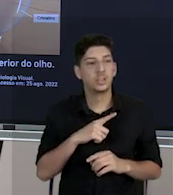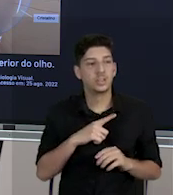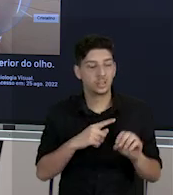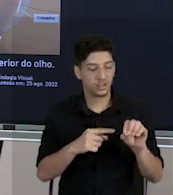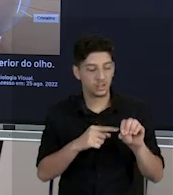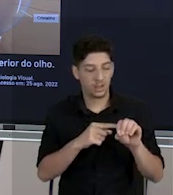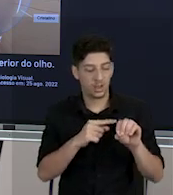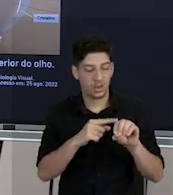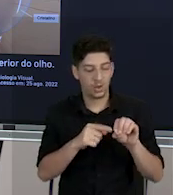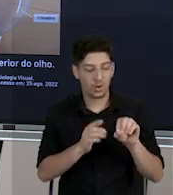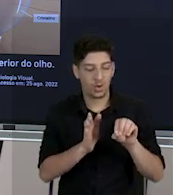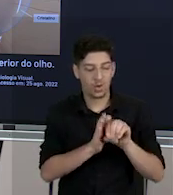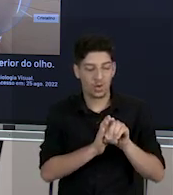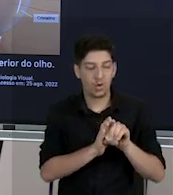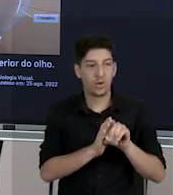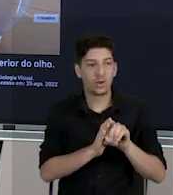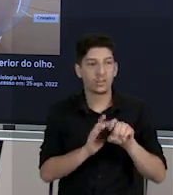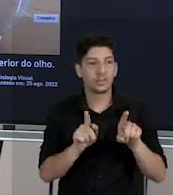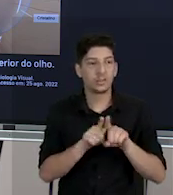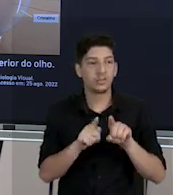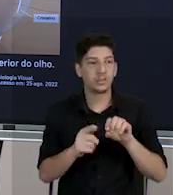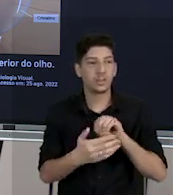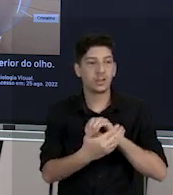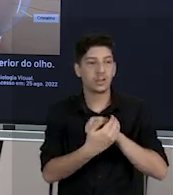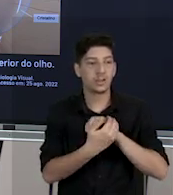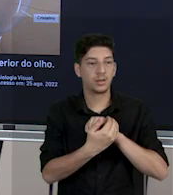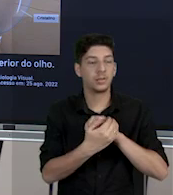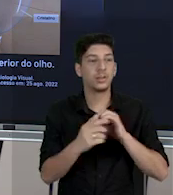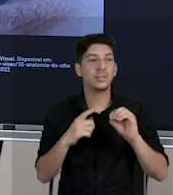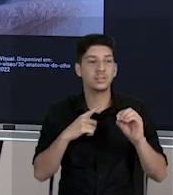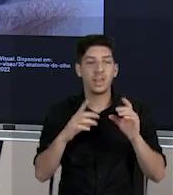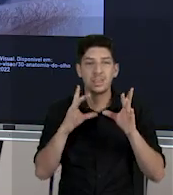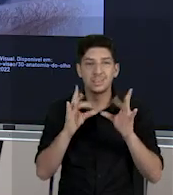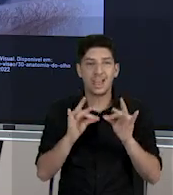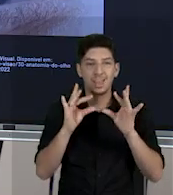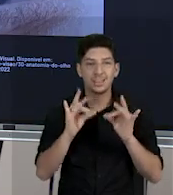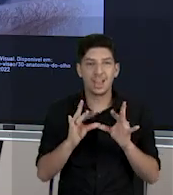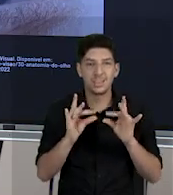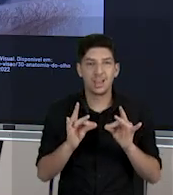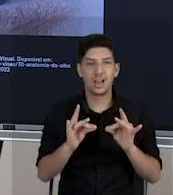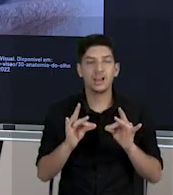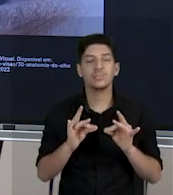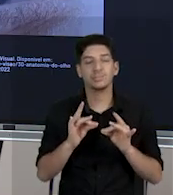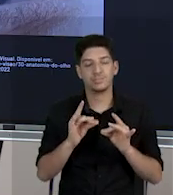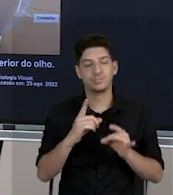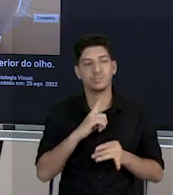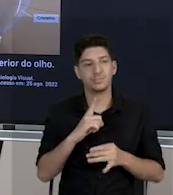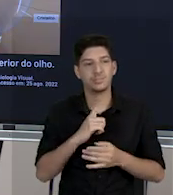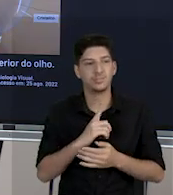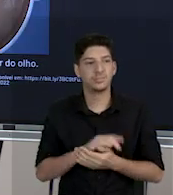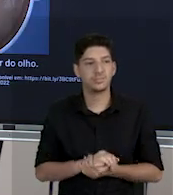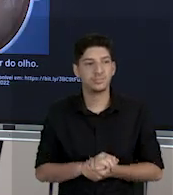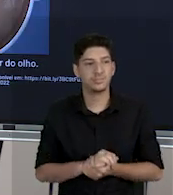córnea e a parte de cristalino o humor aquoso. Na parte